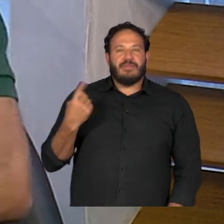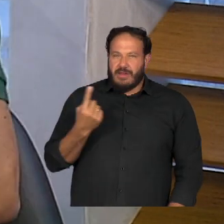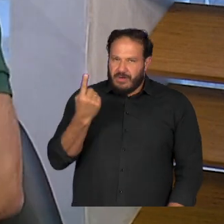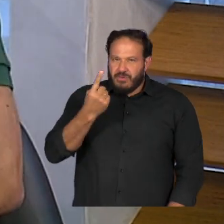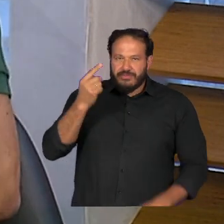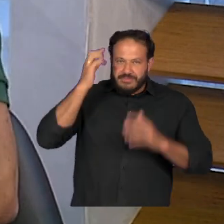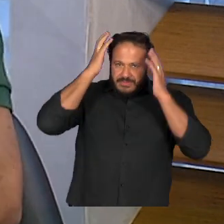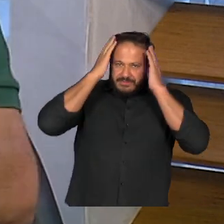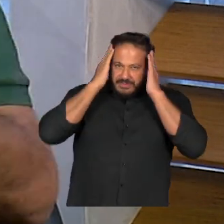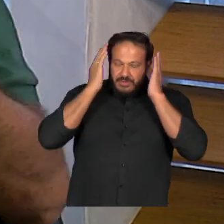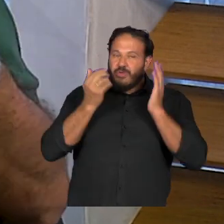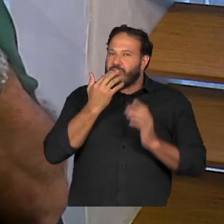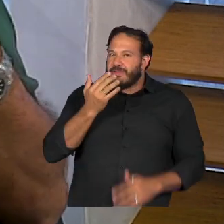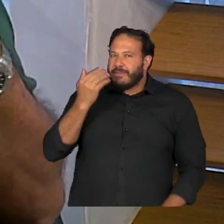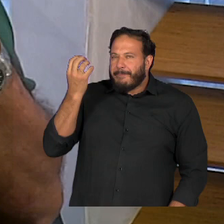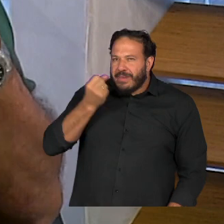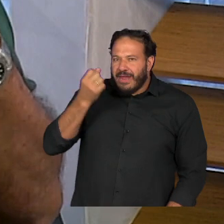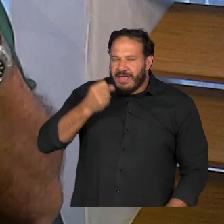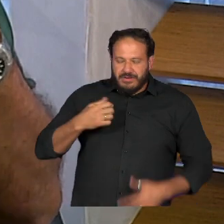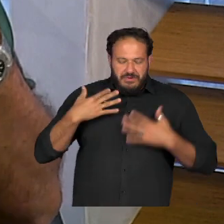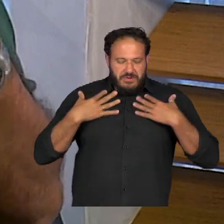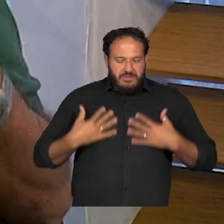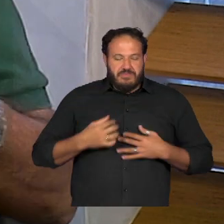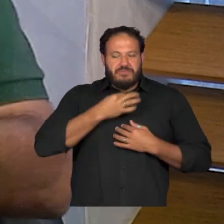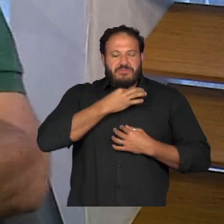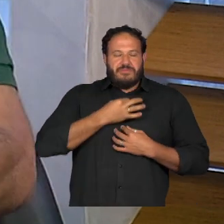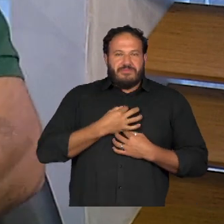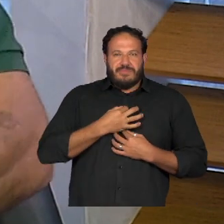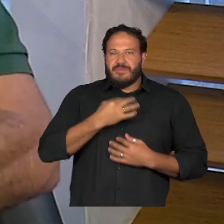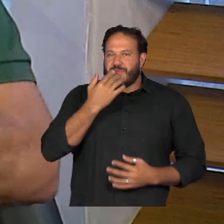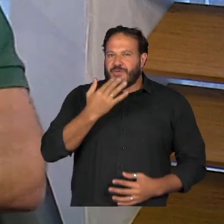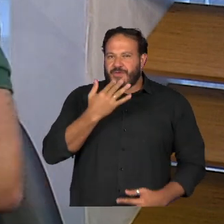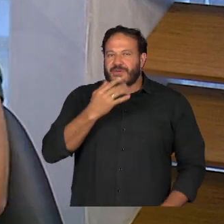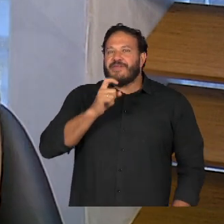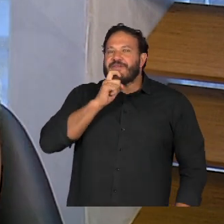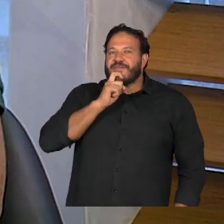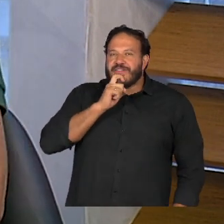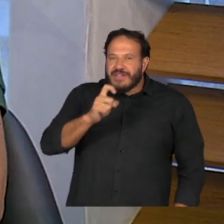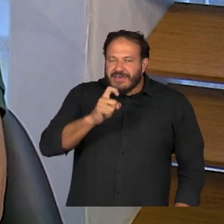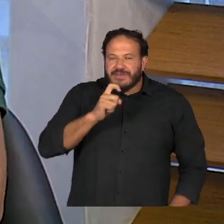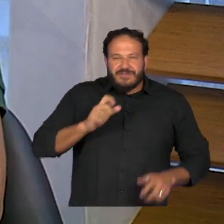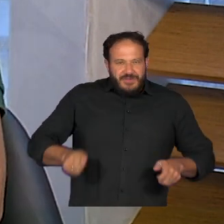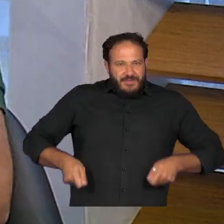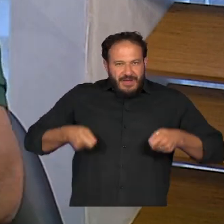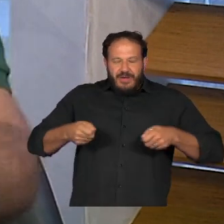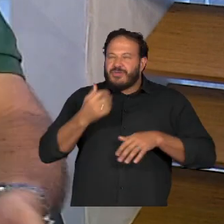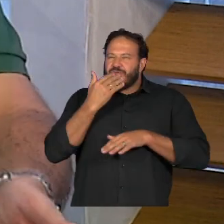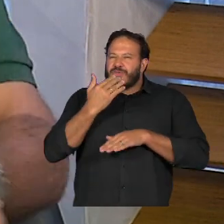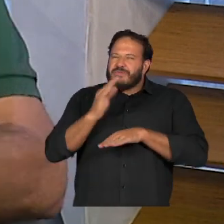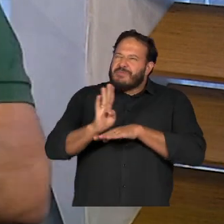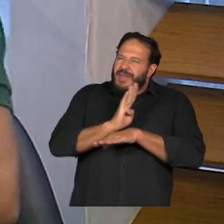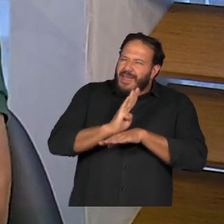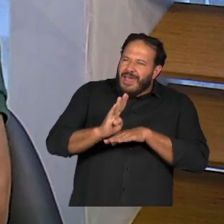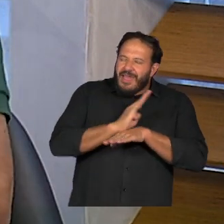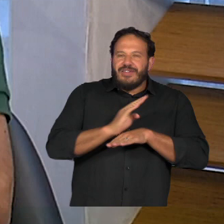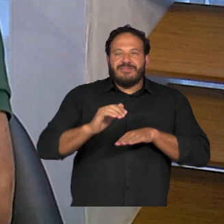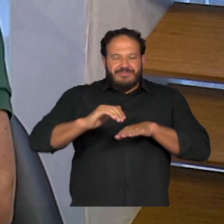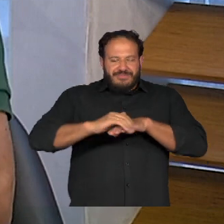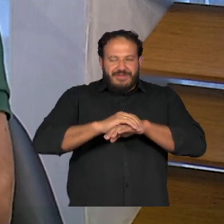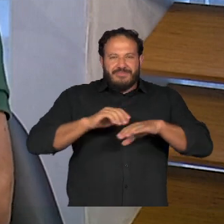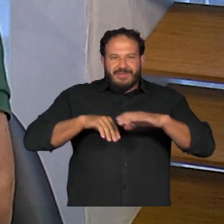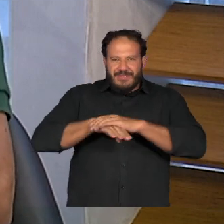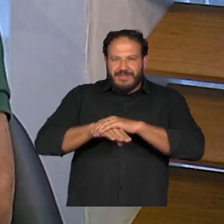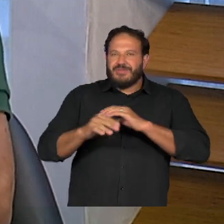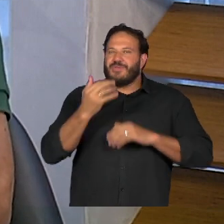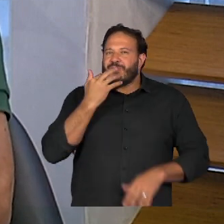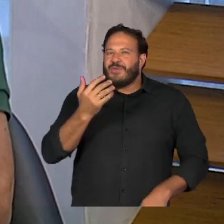brancos também estou usando uma blusa verde e uma calça bege sapatos marrons e